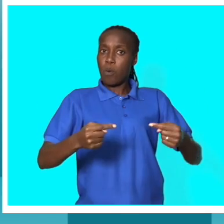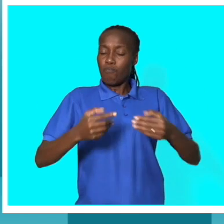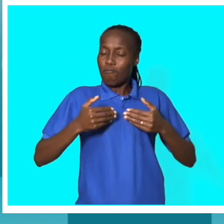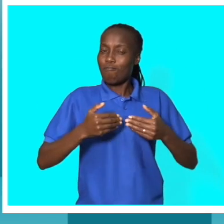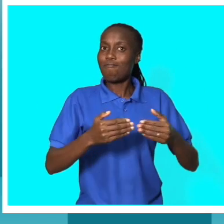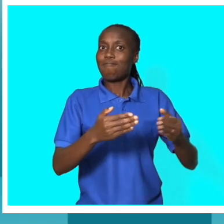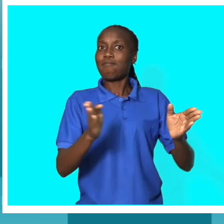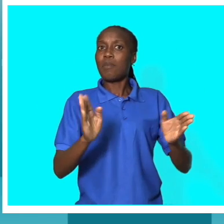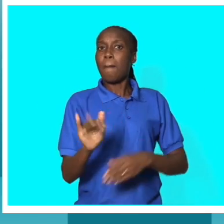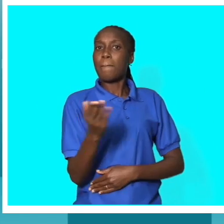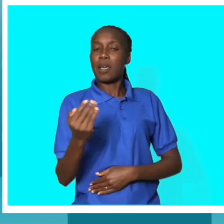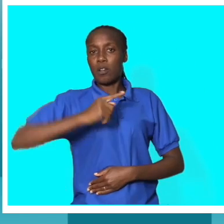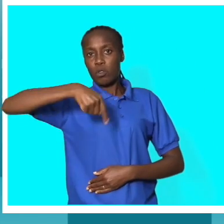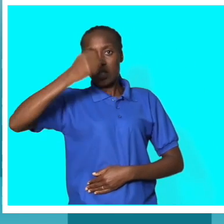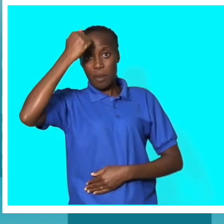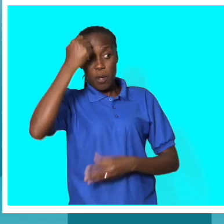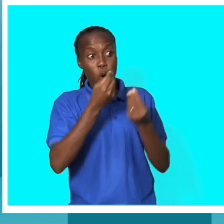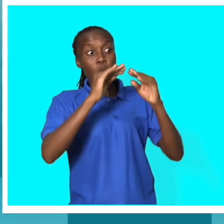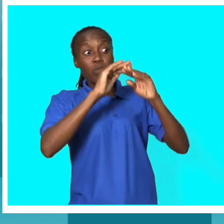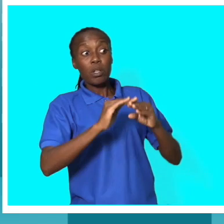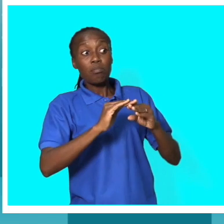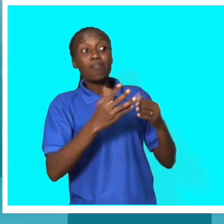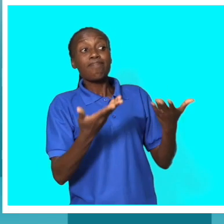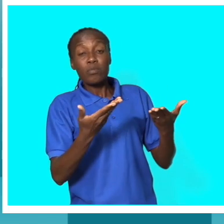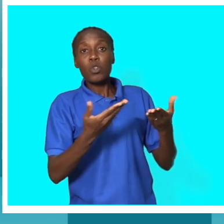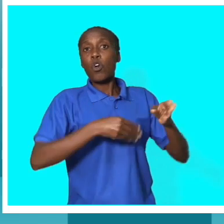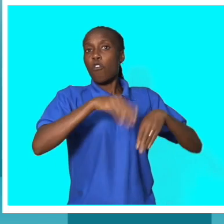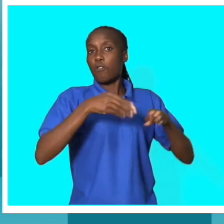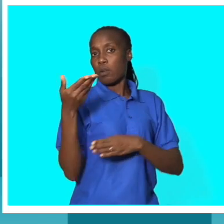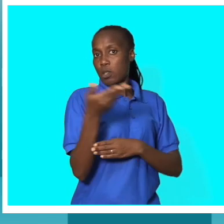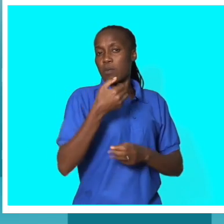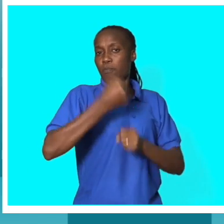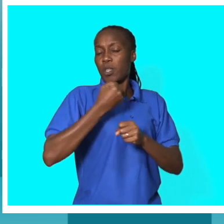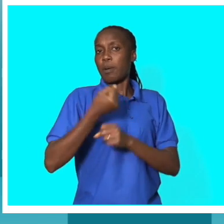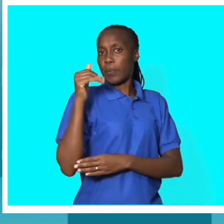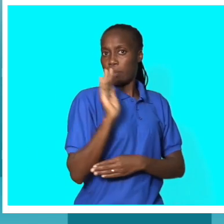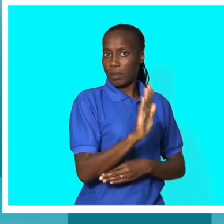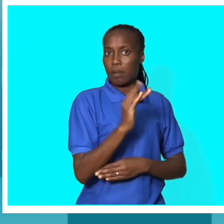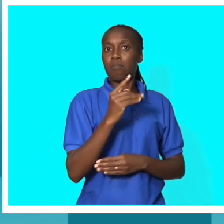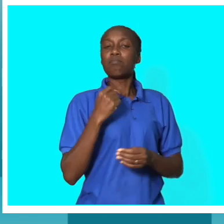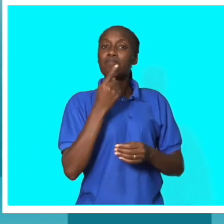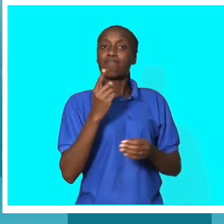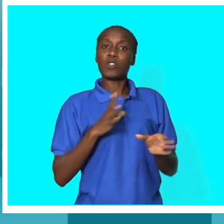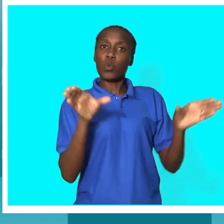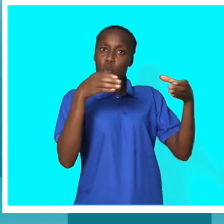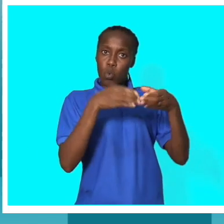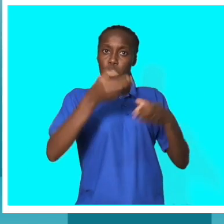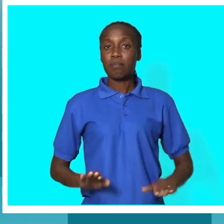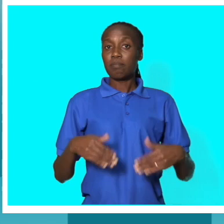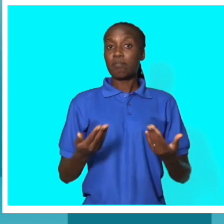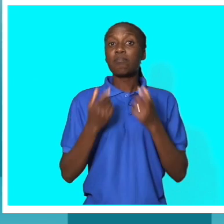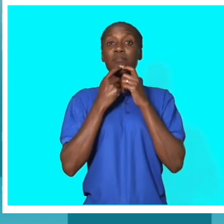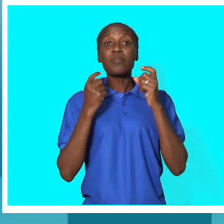exatamente saber em que estágio está o seu futebol, o trabalho que tem vindo a ser feito a nível das seleções